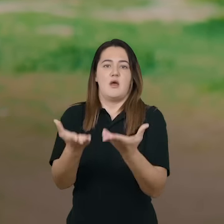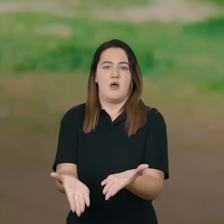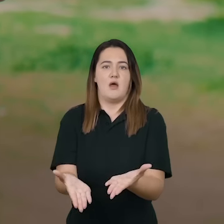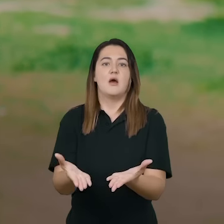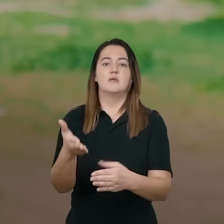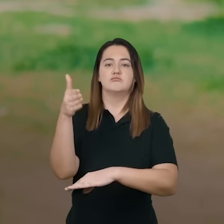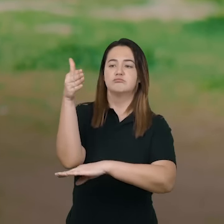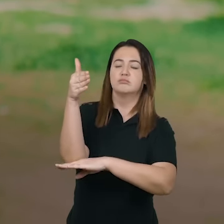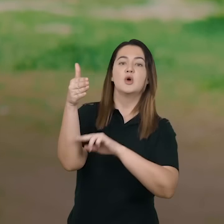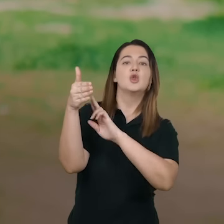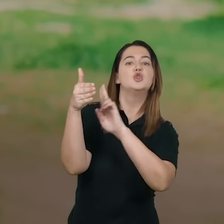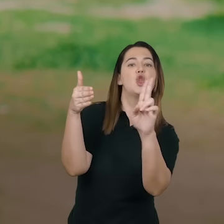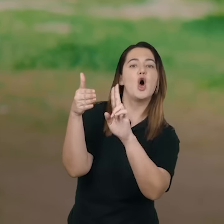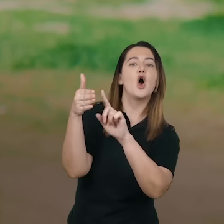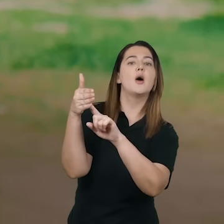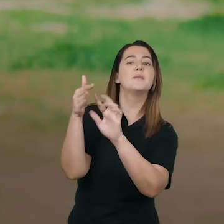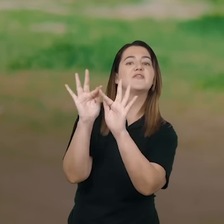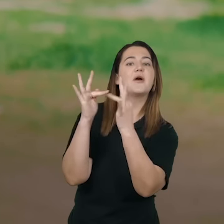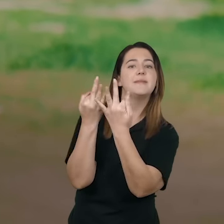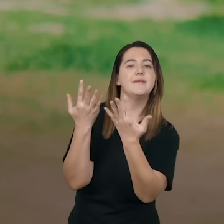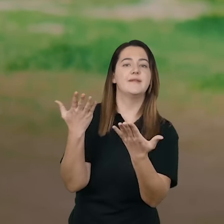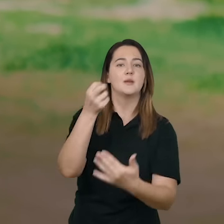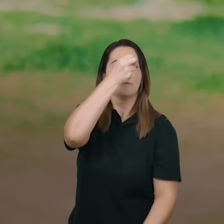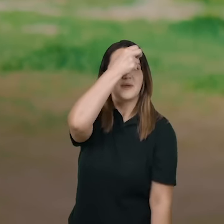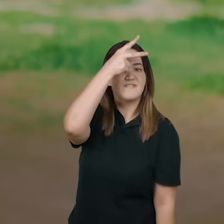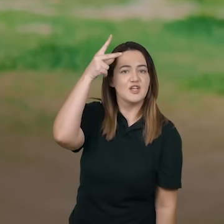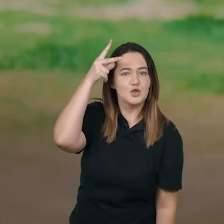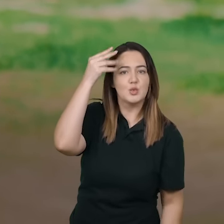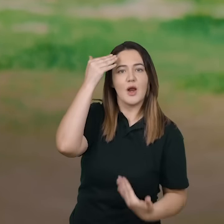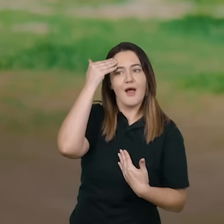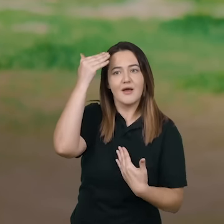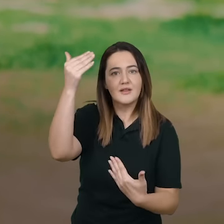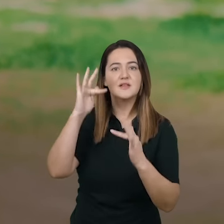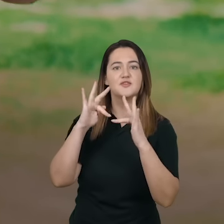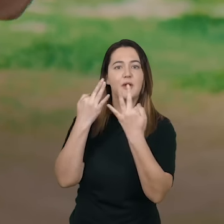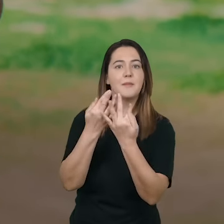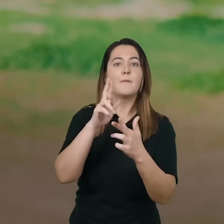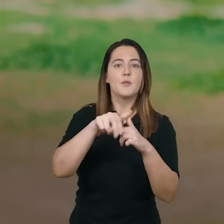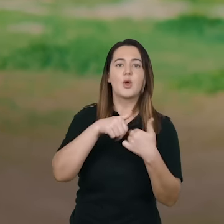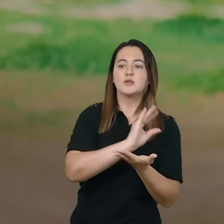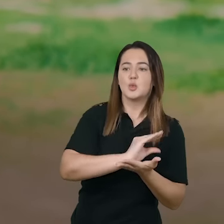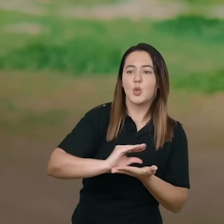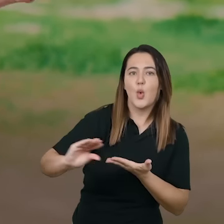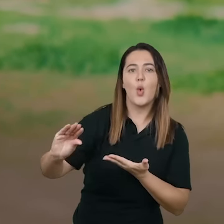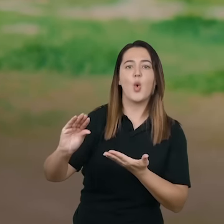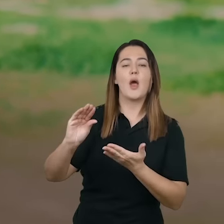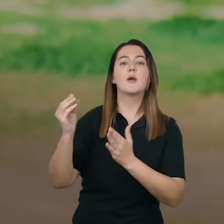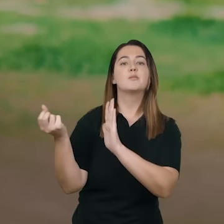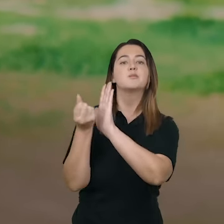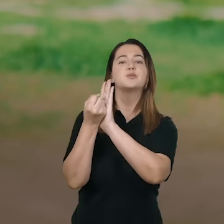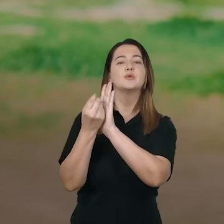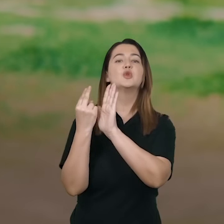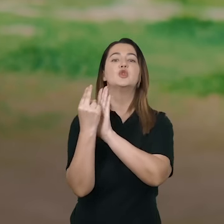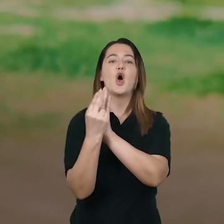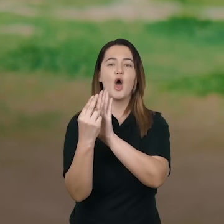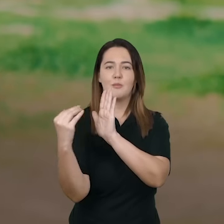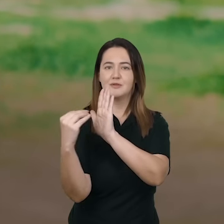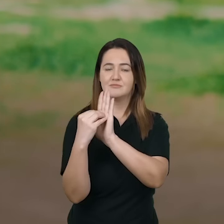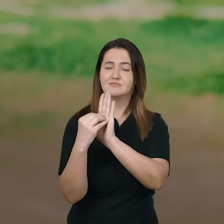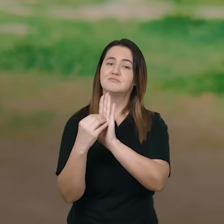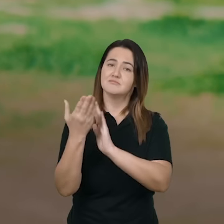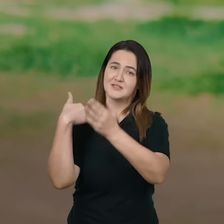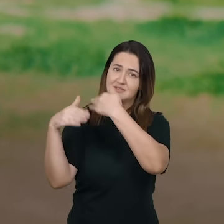família. A prefeitura do estado de tal lugar agradece à família X pela doação disso. É assim que funciona hoje e